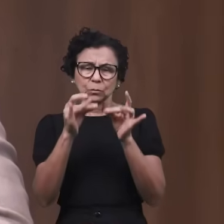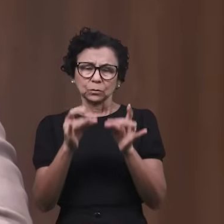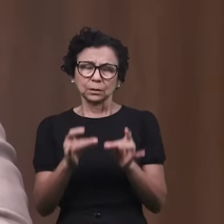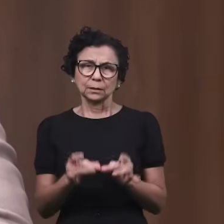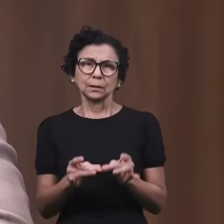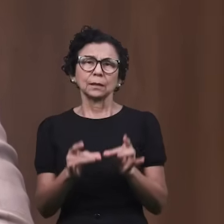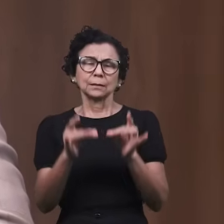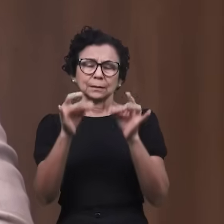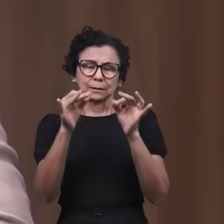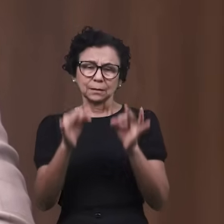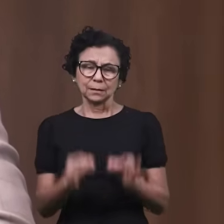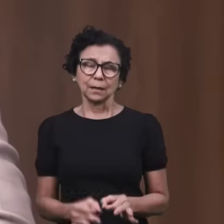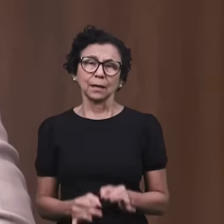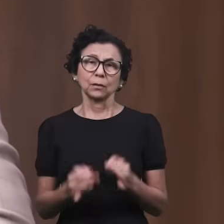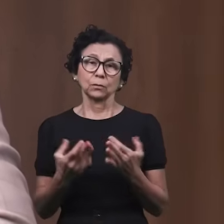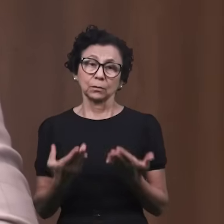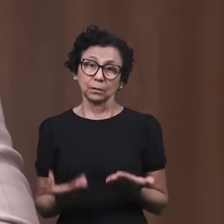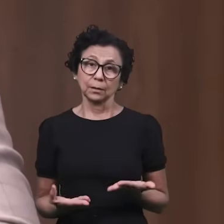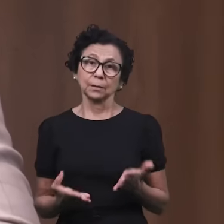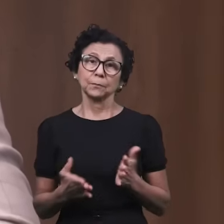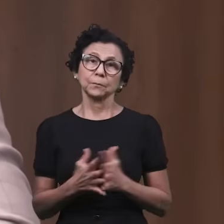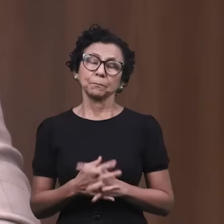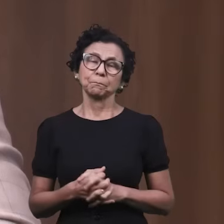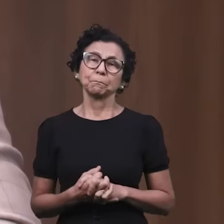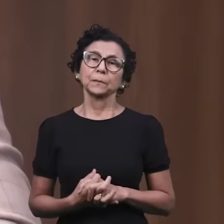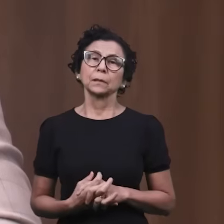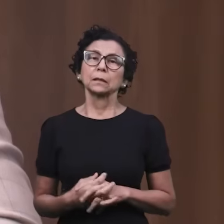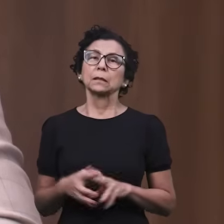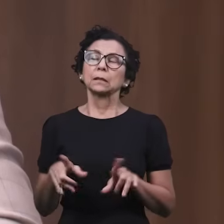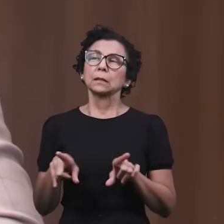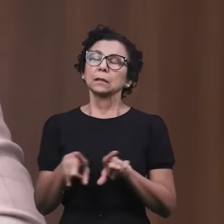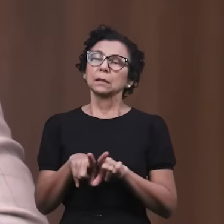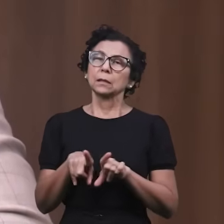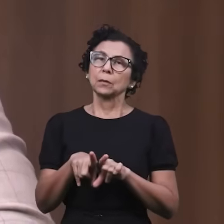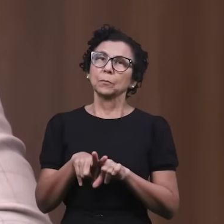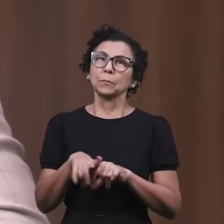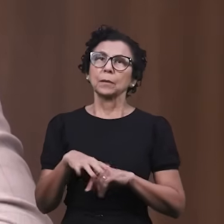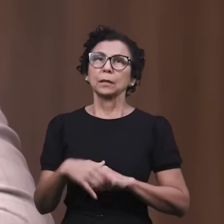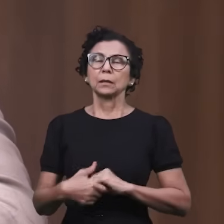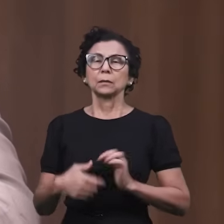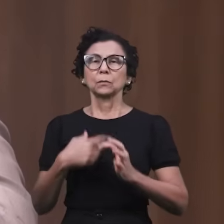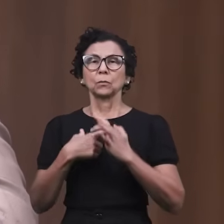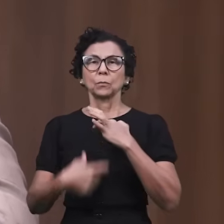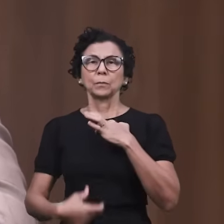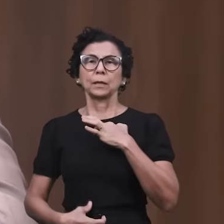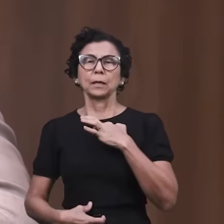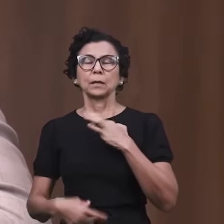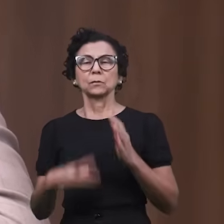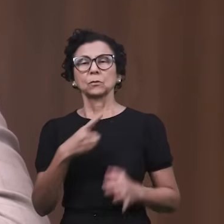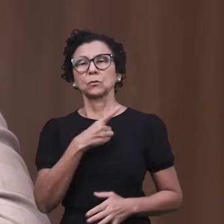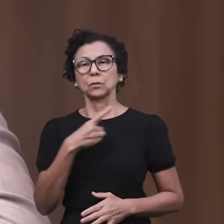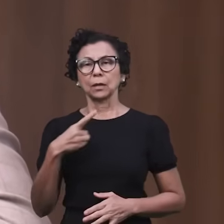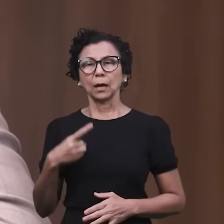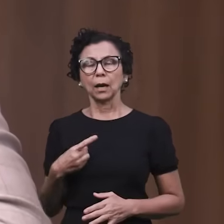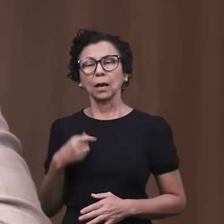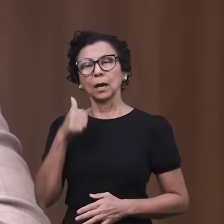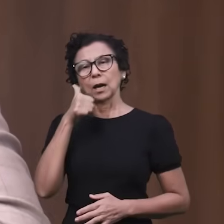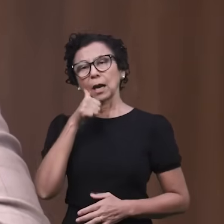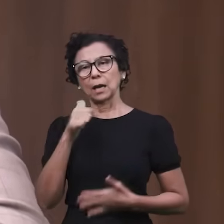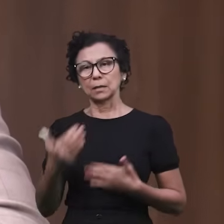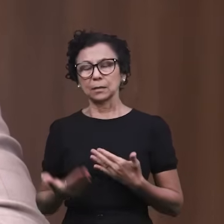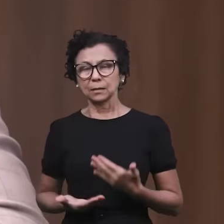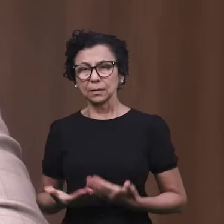né? E isso também, no meio do grupo de obreiros, do grupo de diáconos, das irmãs